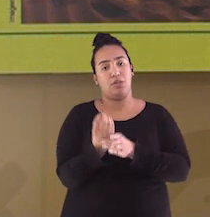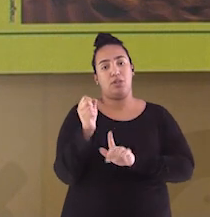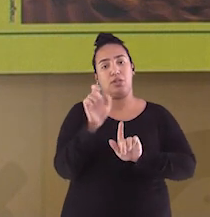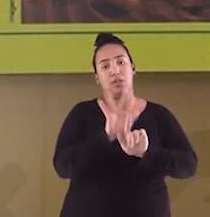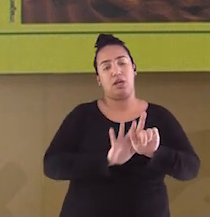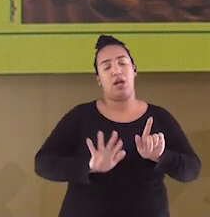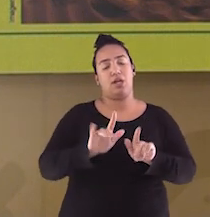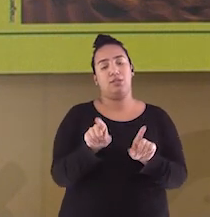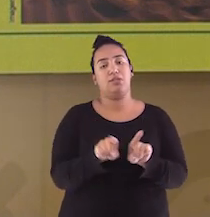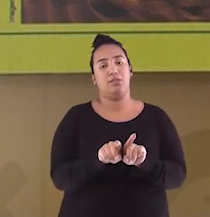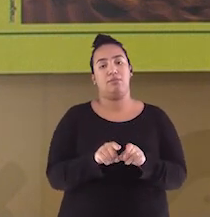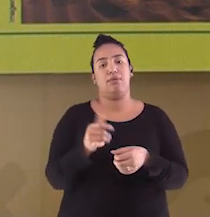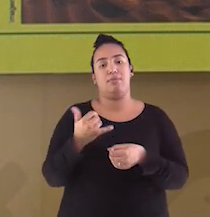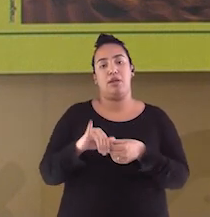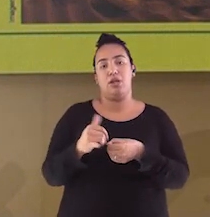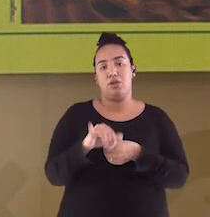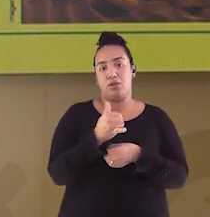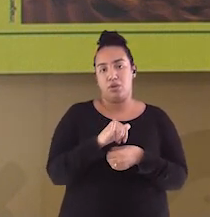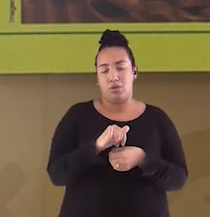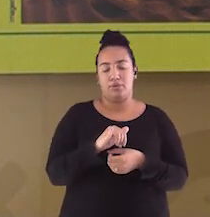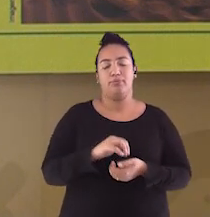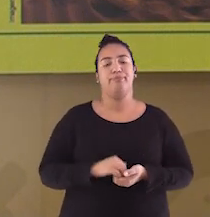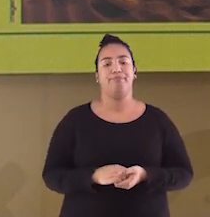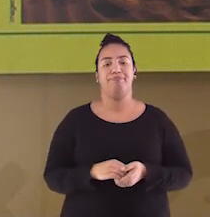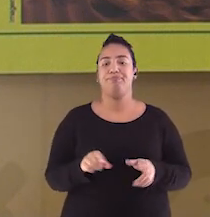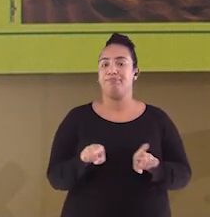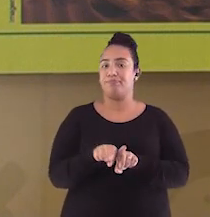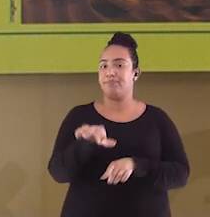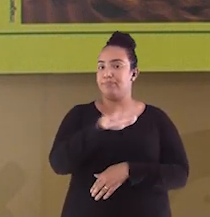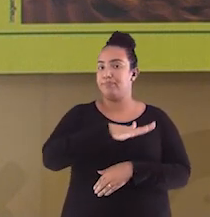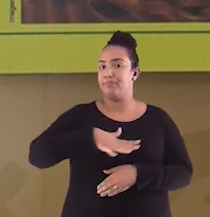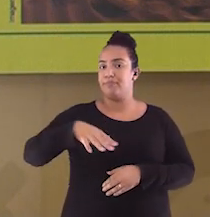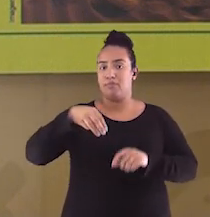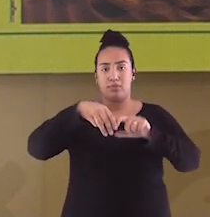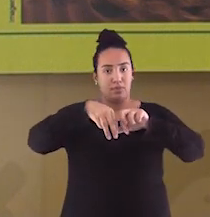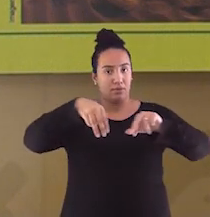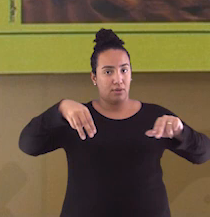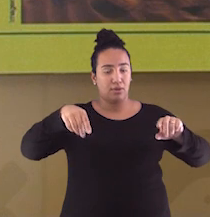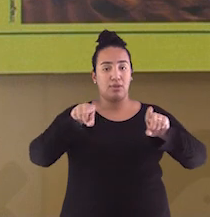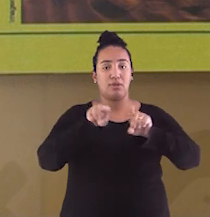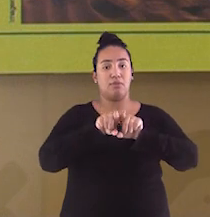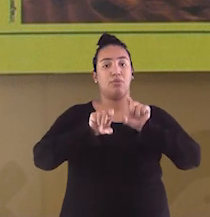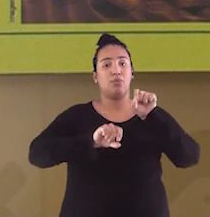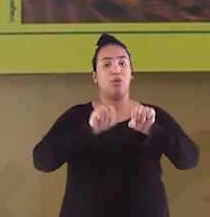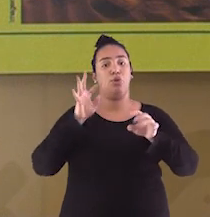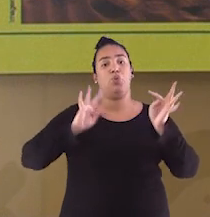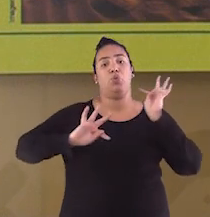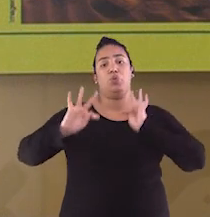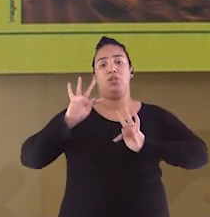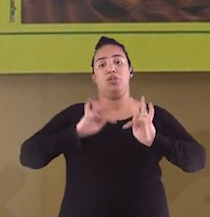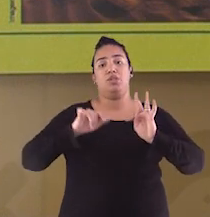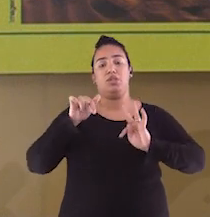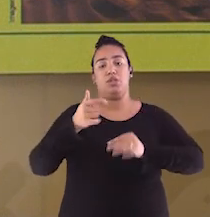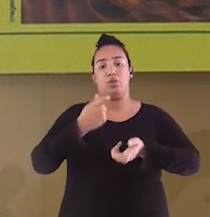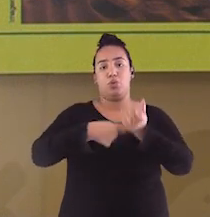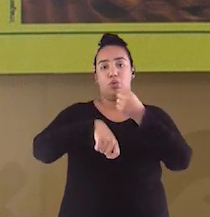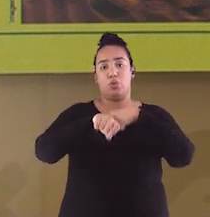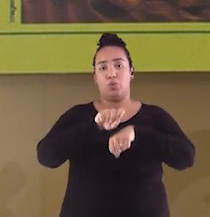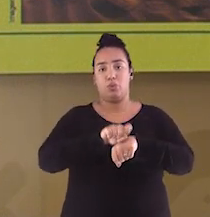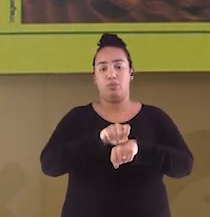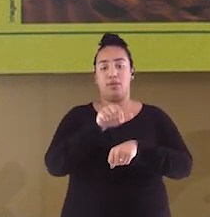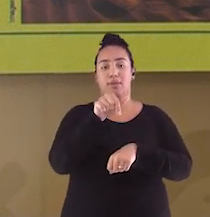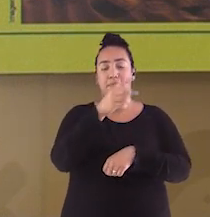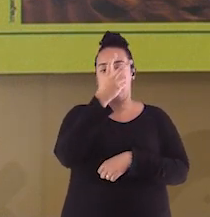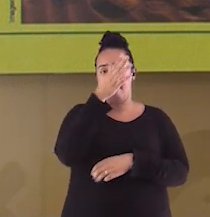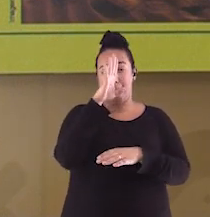de petróleo, além de áreas de mineração, e também do turismo, que movimenta a economia, principalmente no